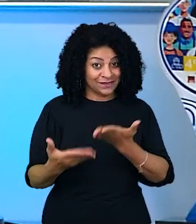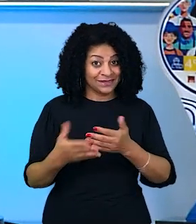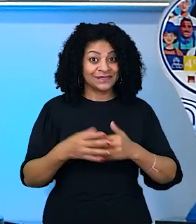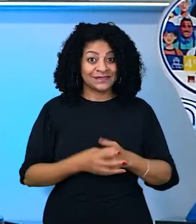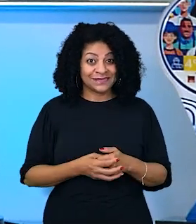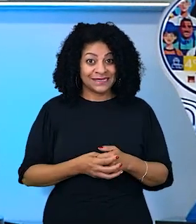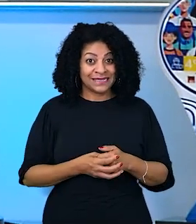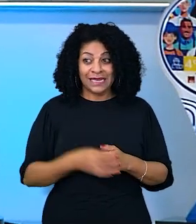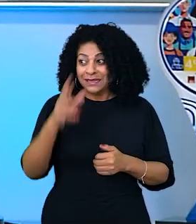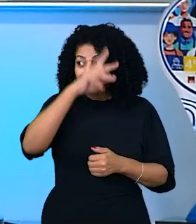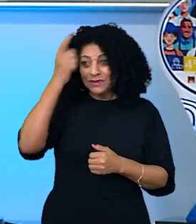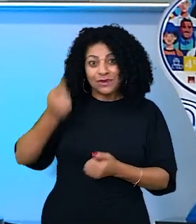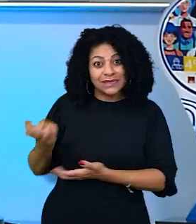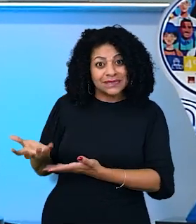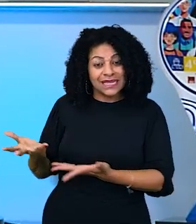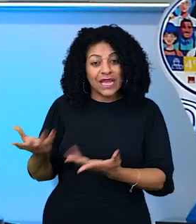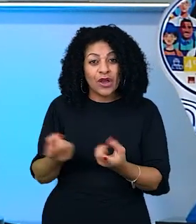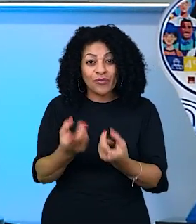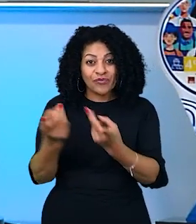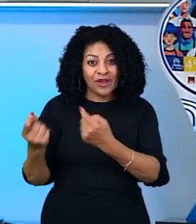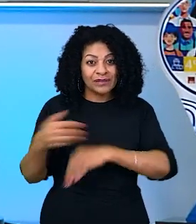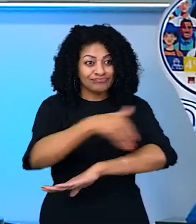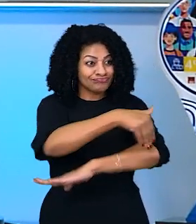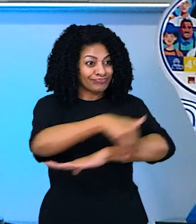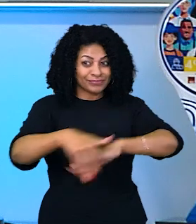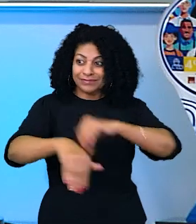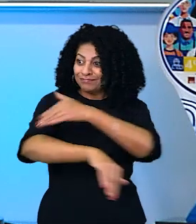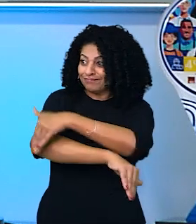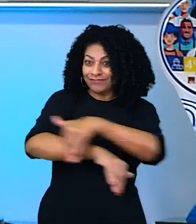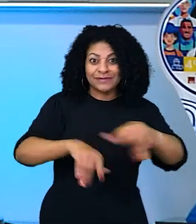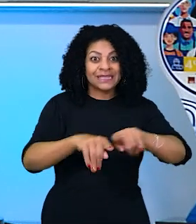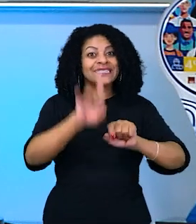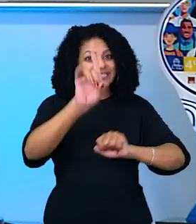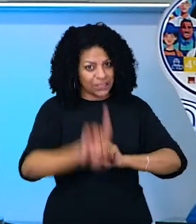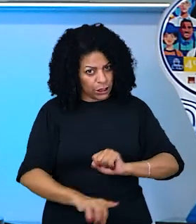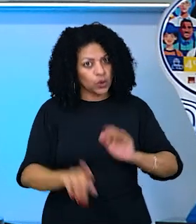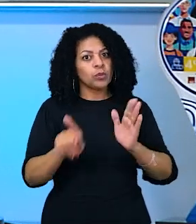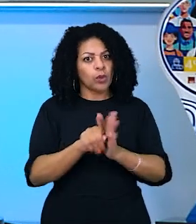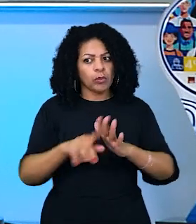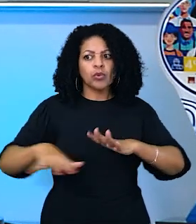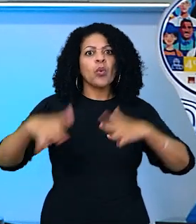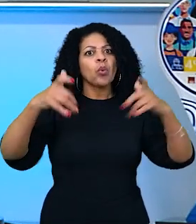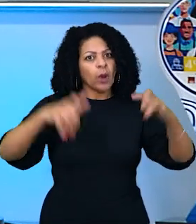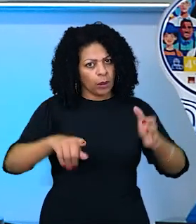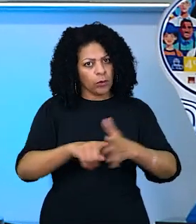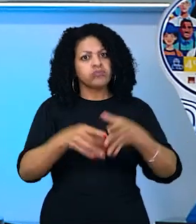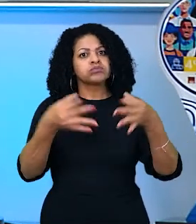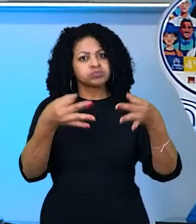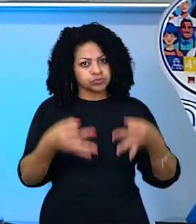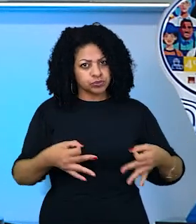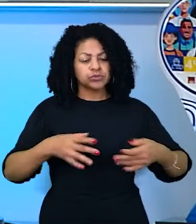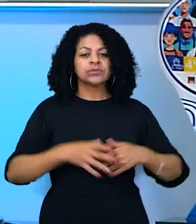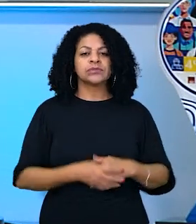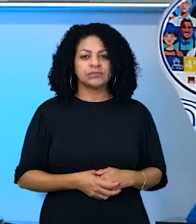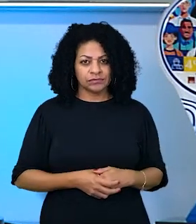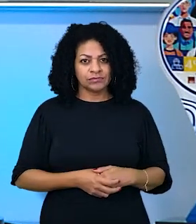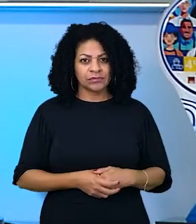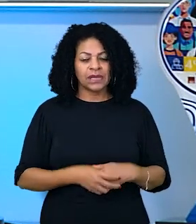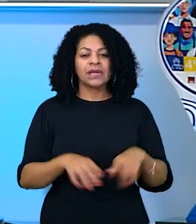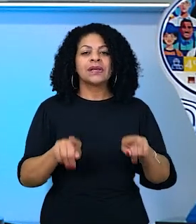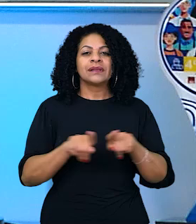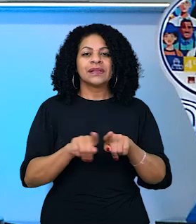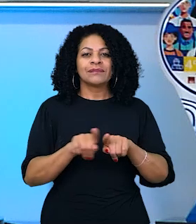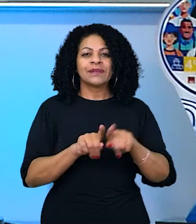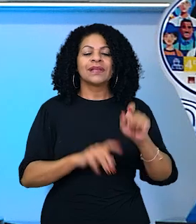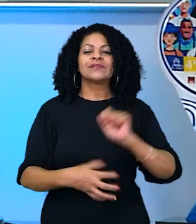ambulantes, os chamados camelôs das cidades, também têm direito ao meio ambiente de trabalho rígido, aqueles que trabalham sob